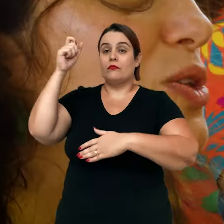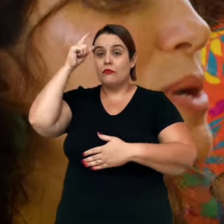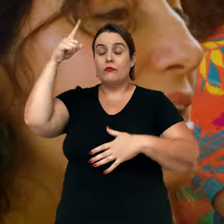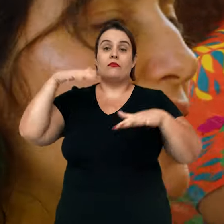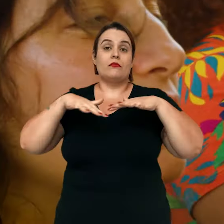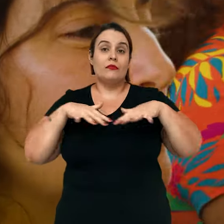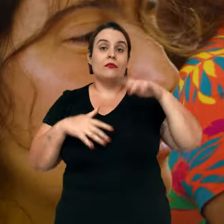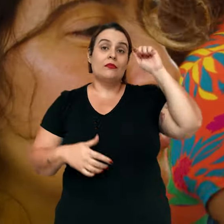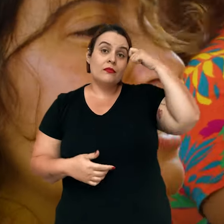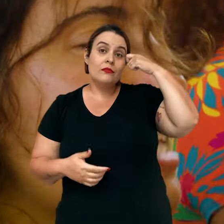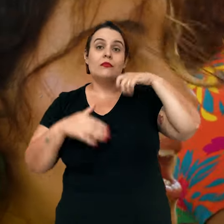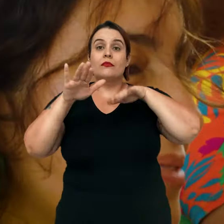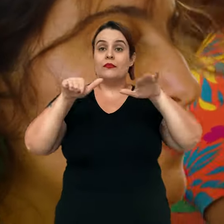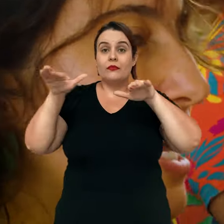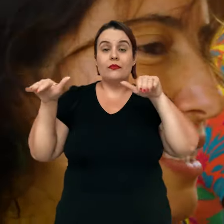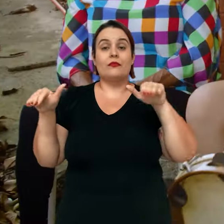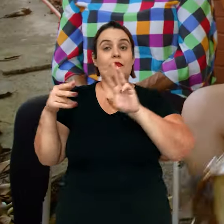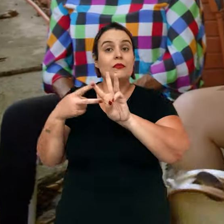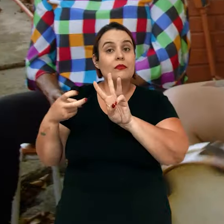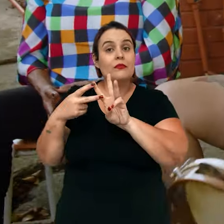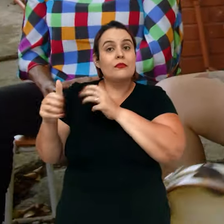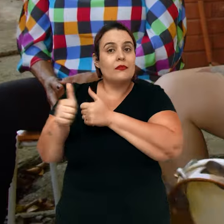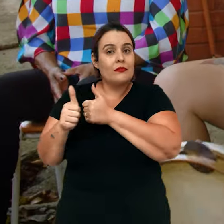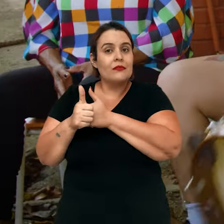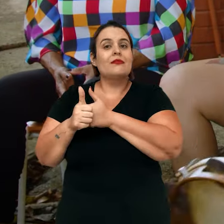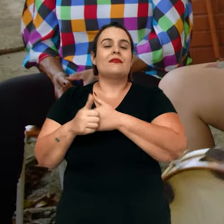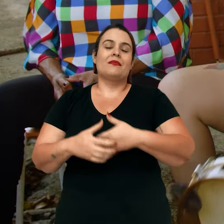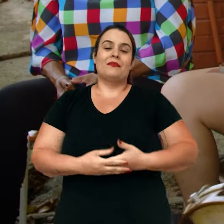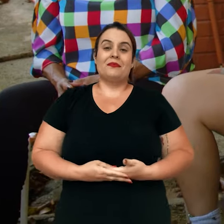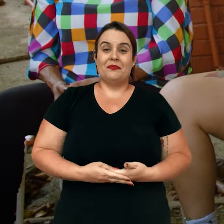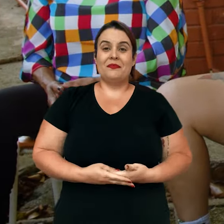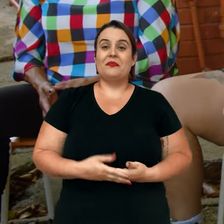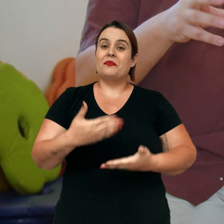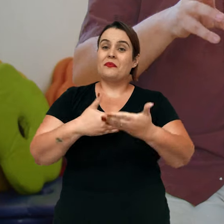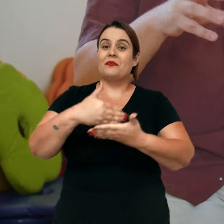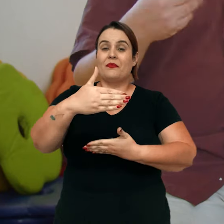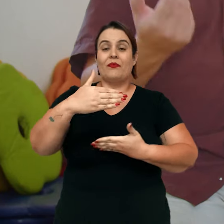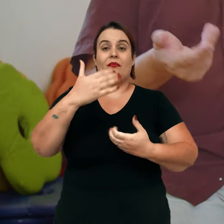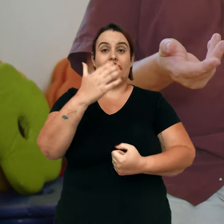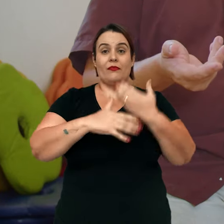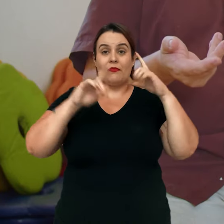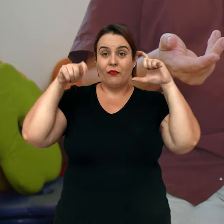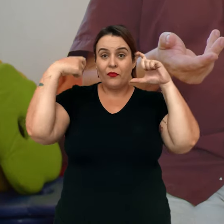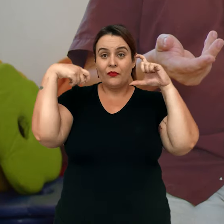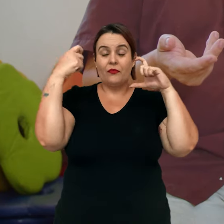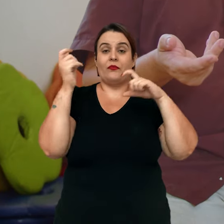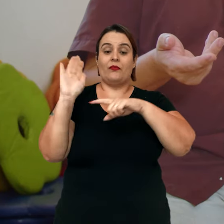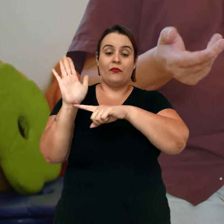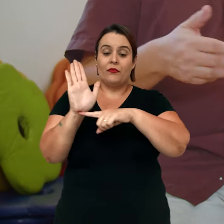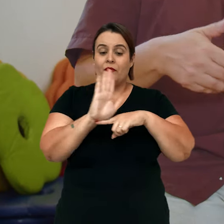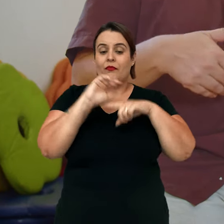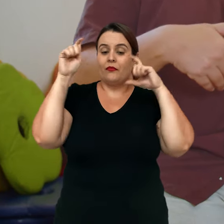do movimento negro, começa a chamar os indígenas das aldeias próximas. E a partir daí, começa a nascer um documentário que